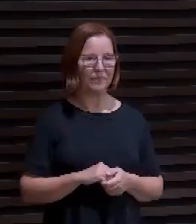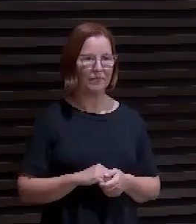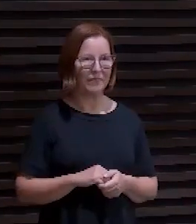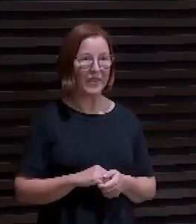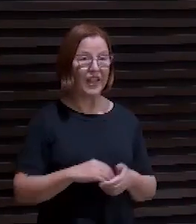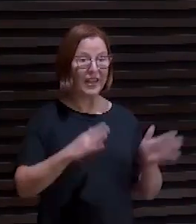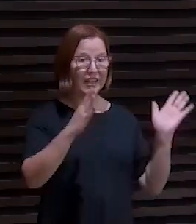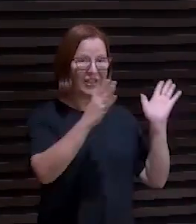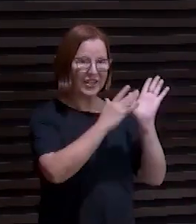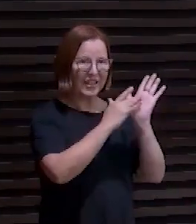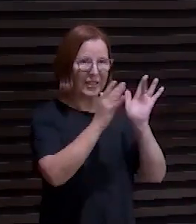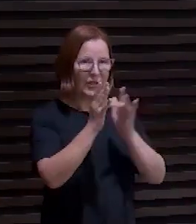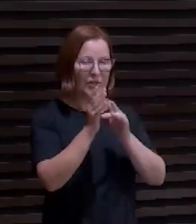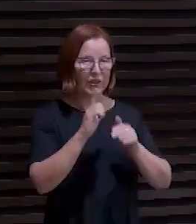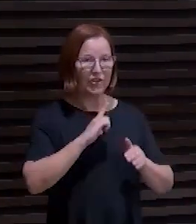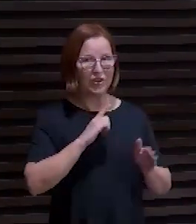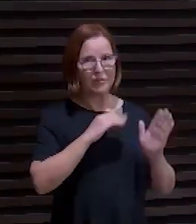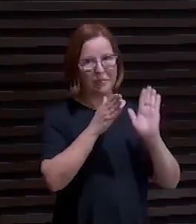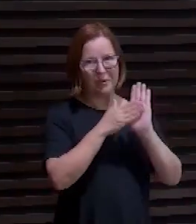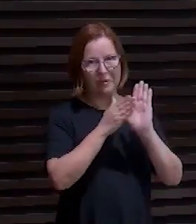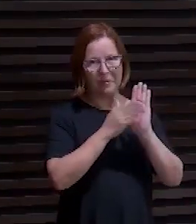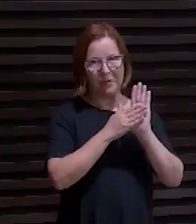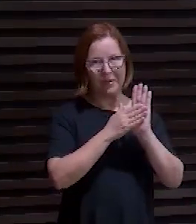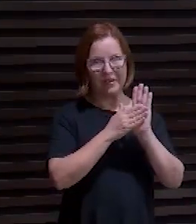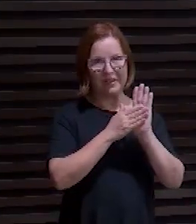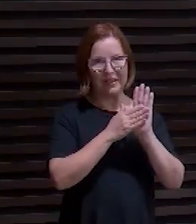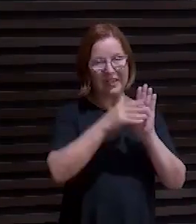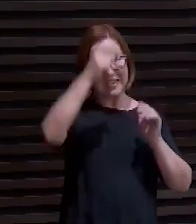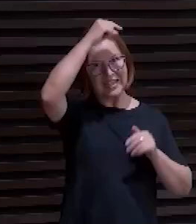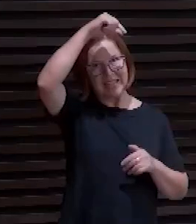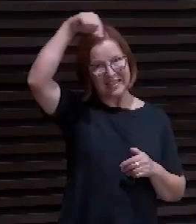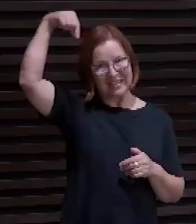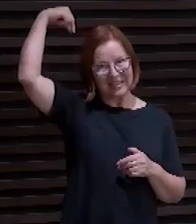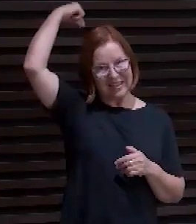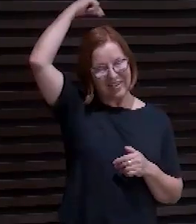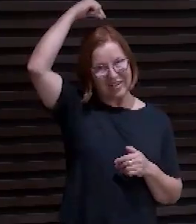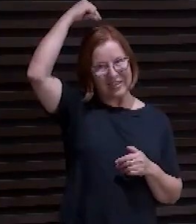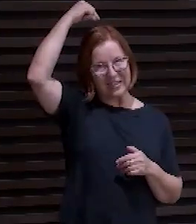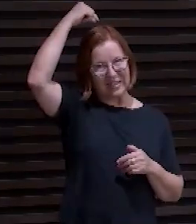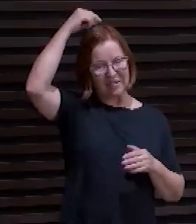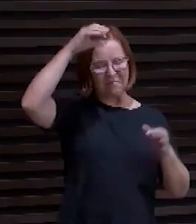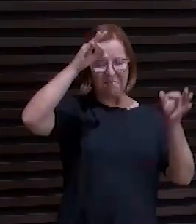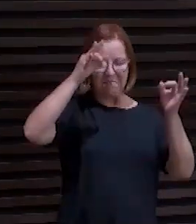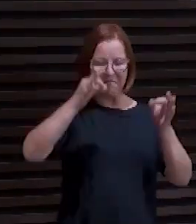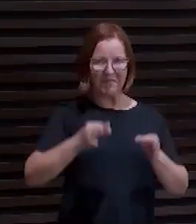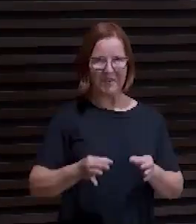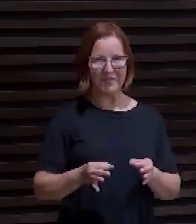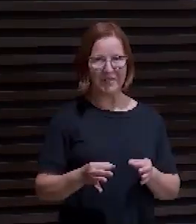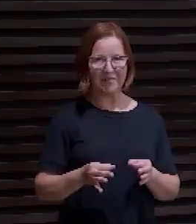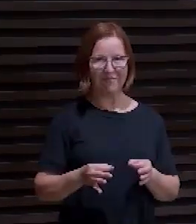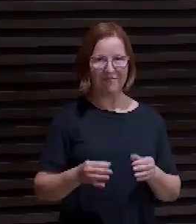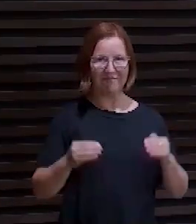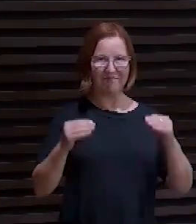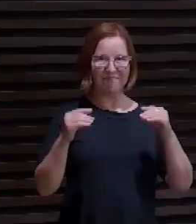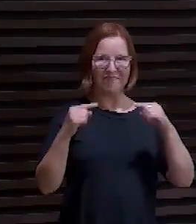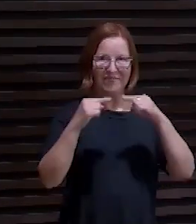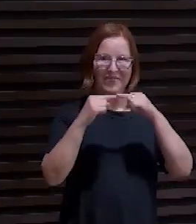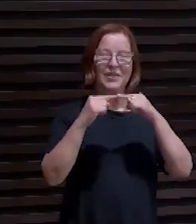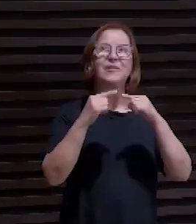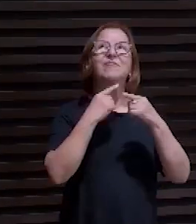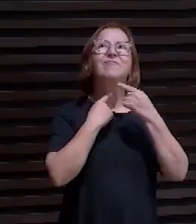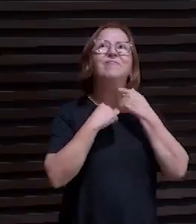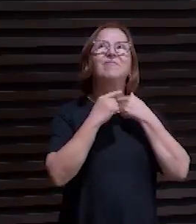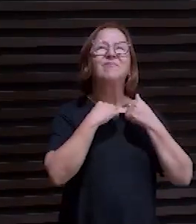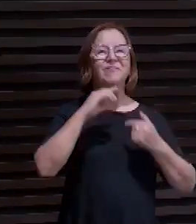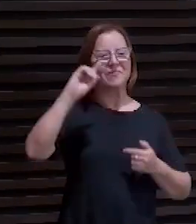Jesus tinha um propósito de santidade, de integralidade com a vontade de Deus.